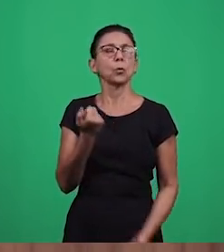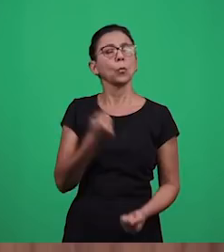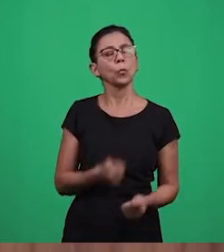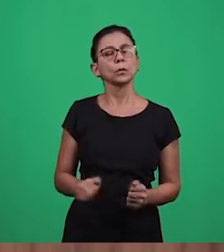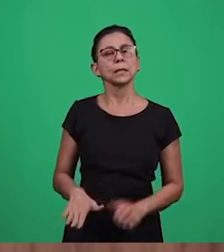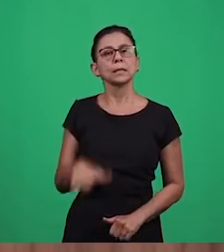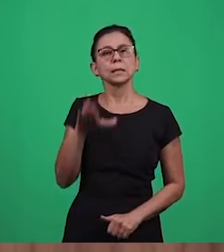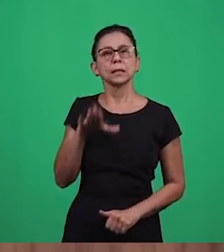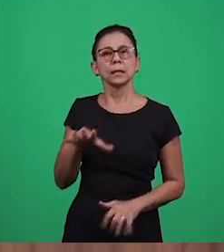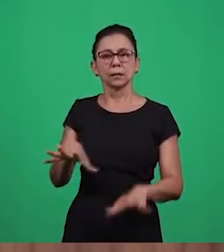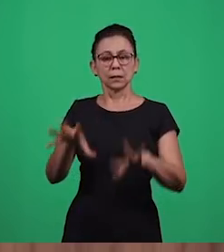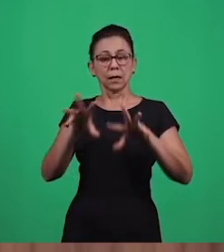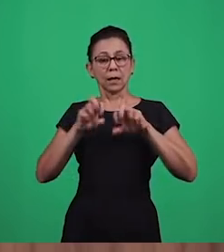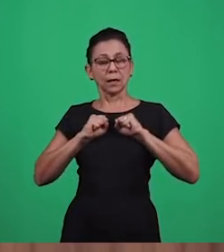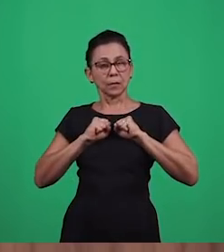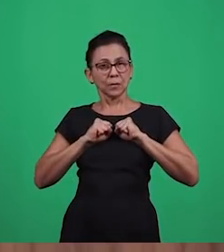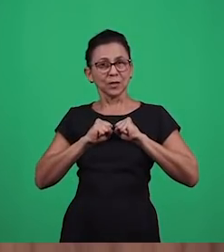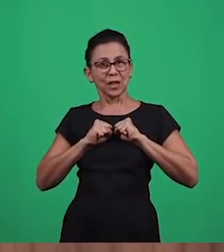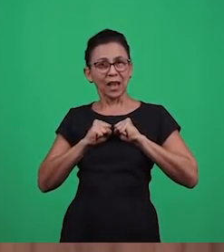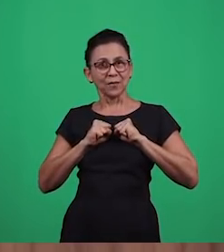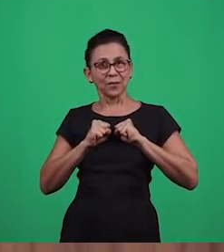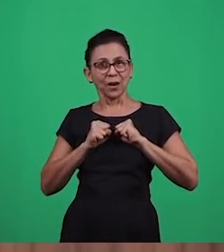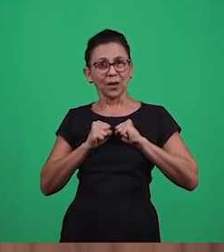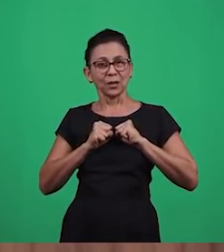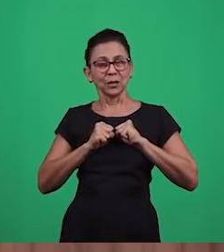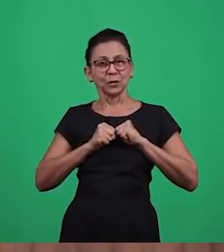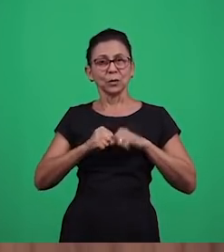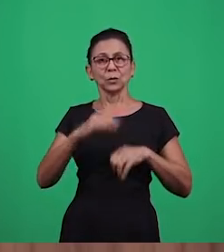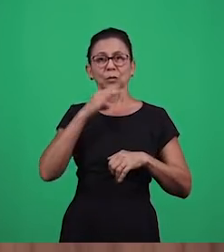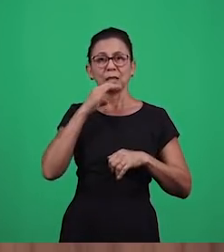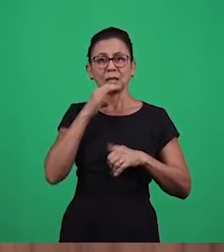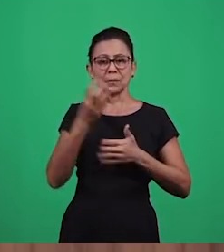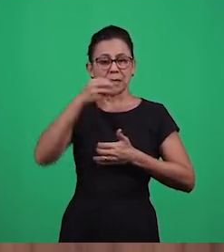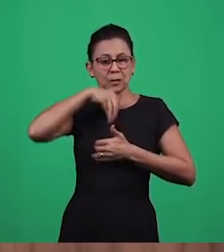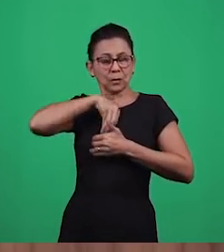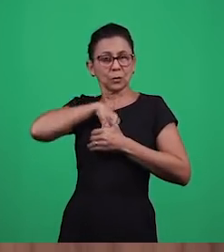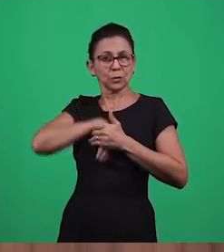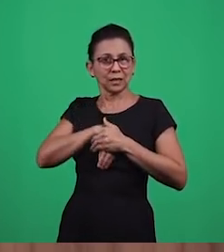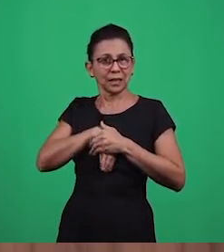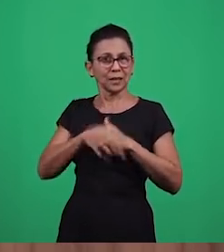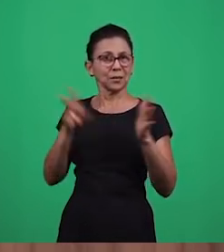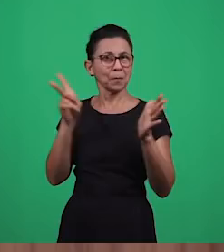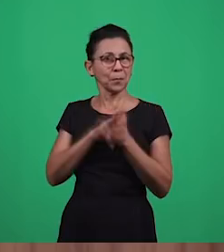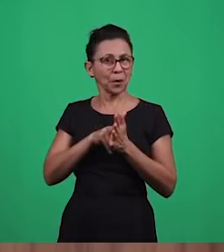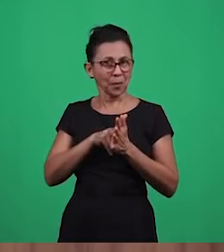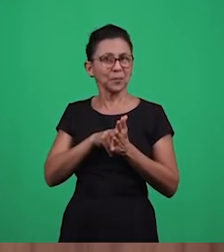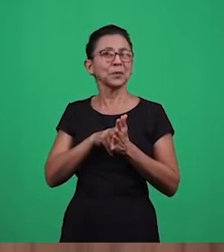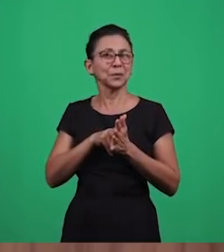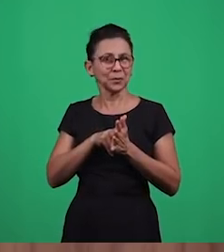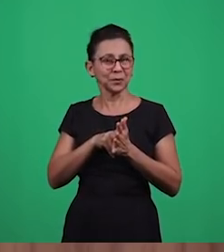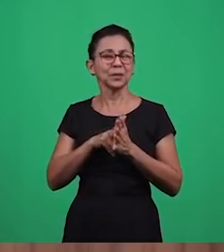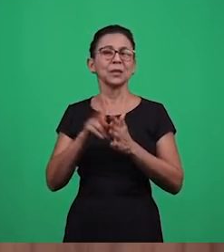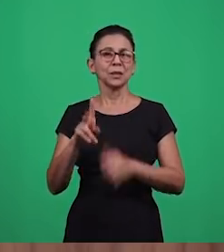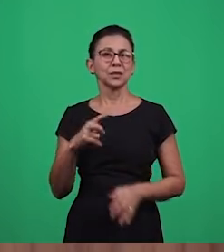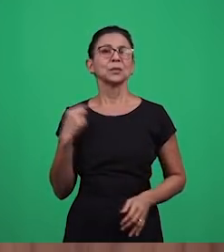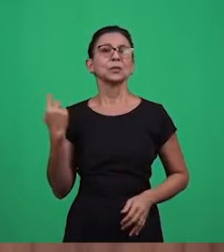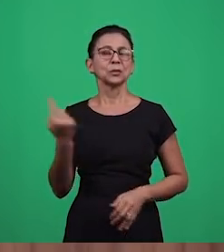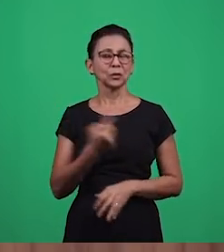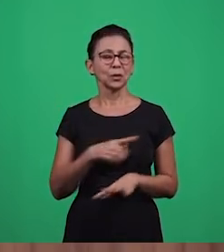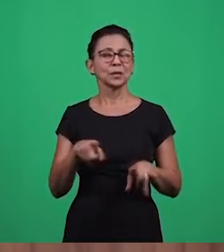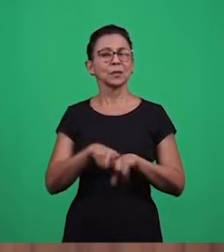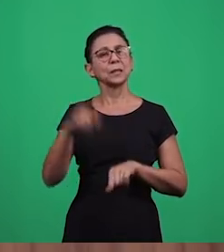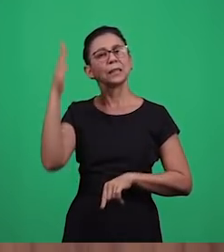apropriam, quando elas internalizam, e aí podemos dizer que o conhecimento já é dela, nós assumimos também